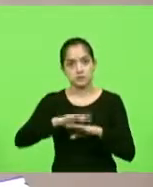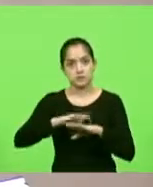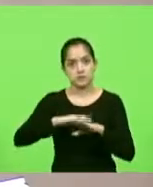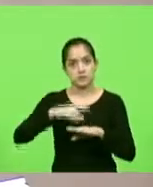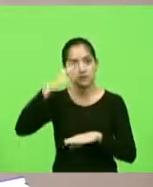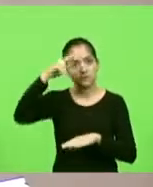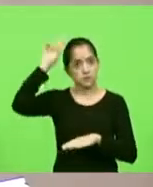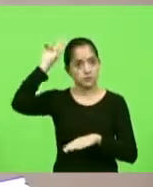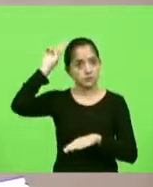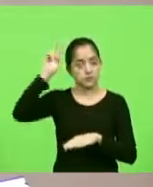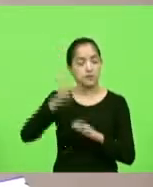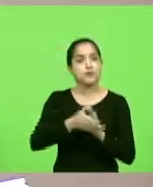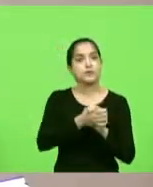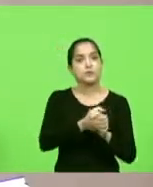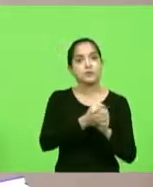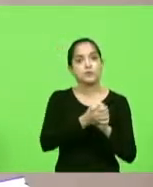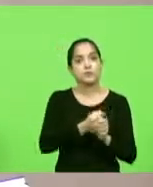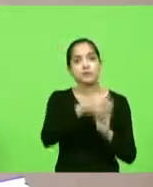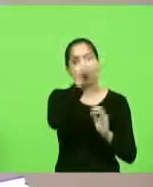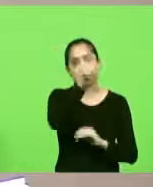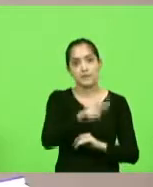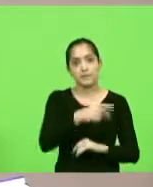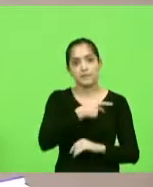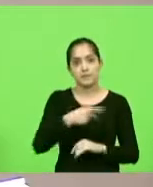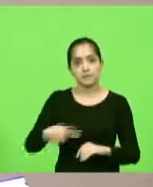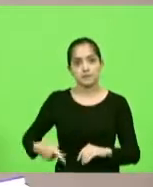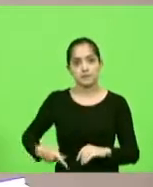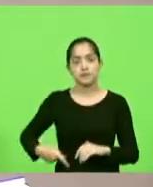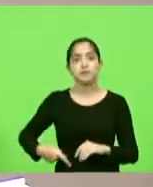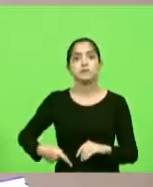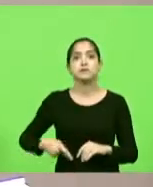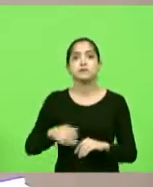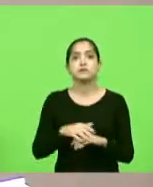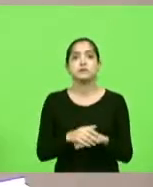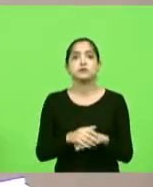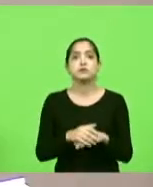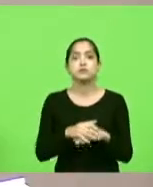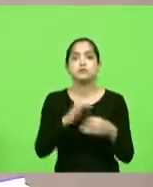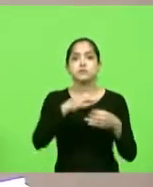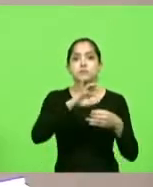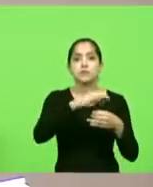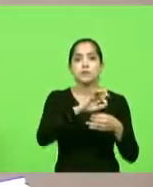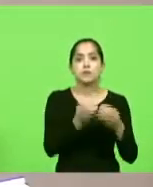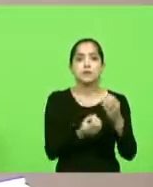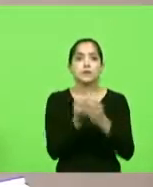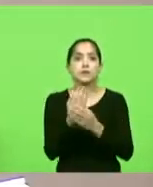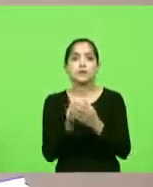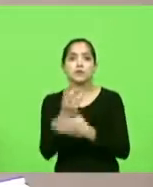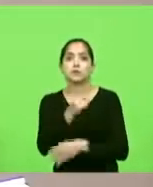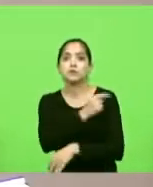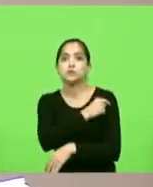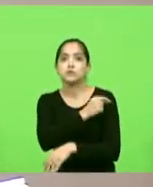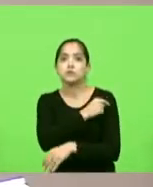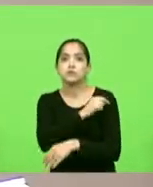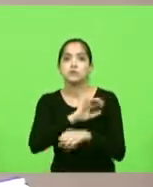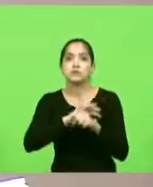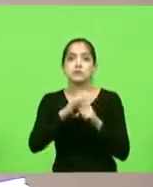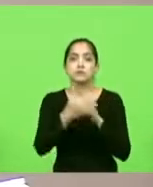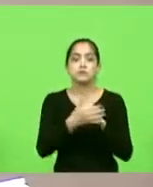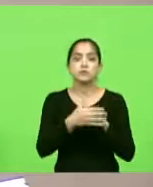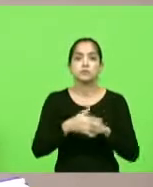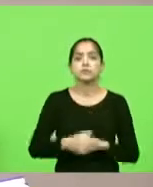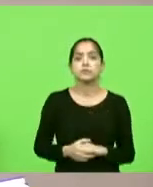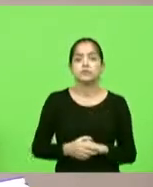Preso, cumprimentando a presidente da Fundação Oswaldo Cruz, Fiocruz, pela produção das vacinas contra o Covid-19.